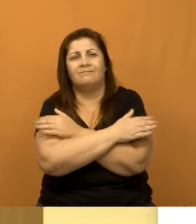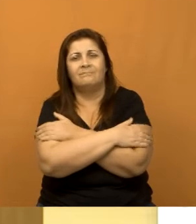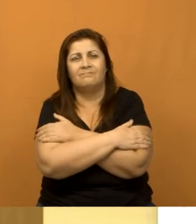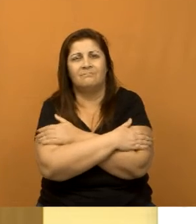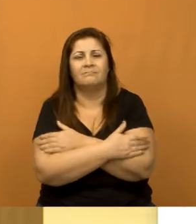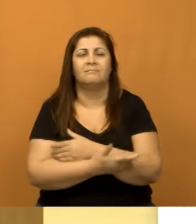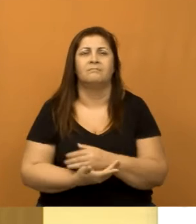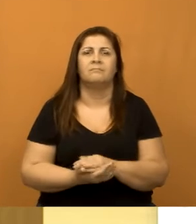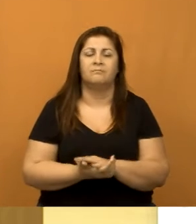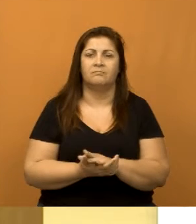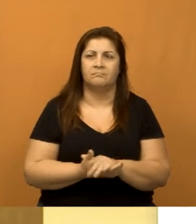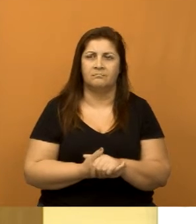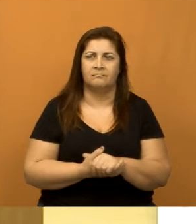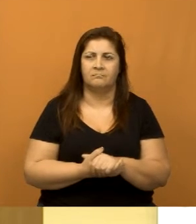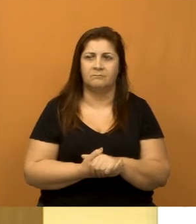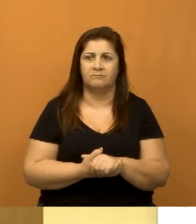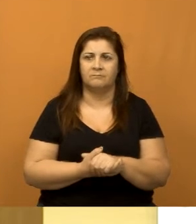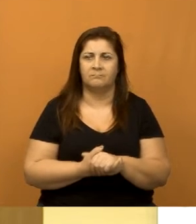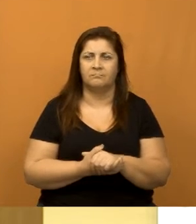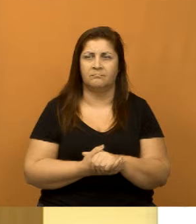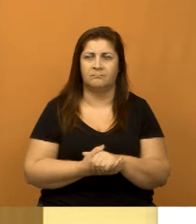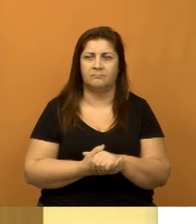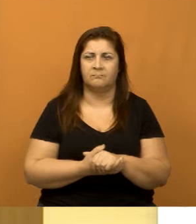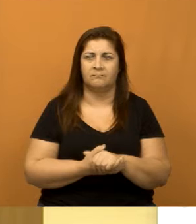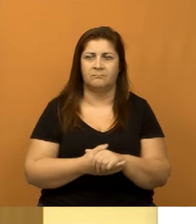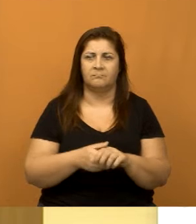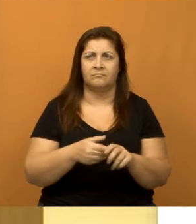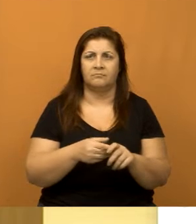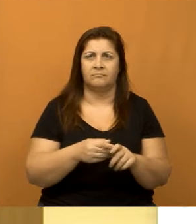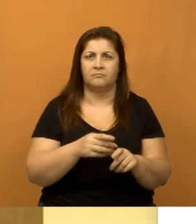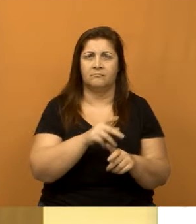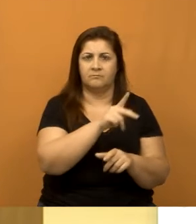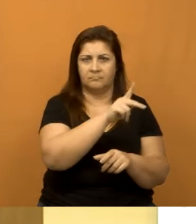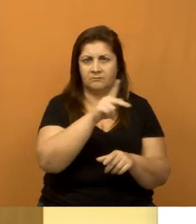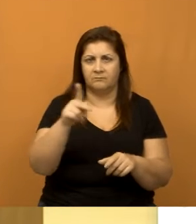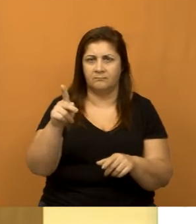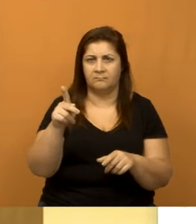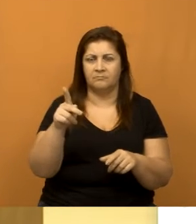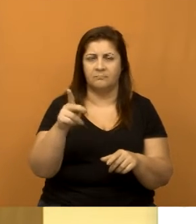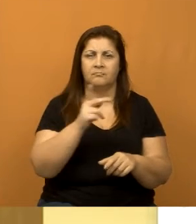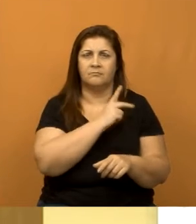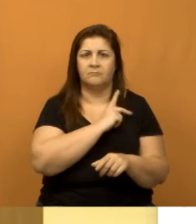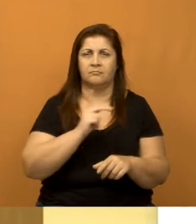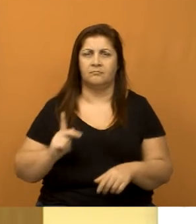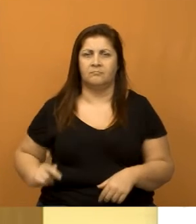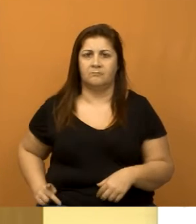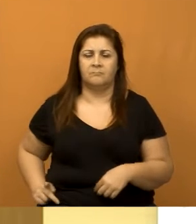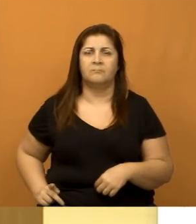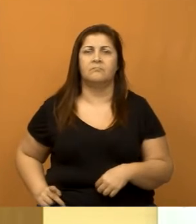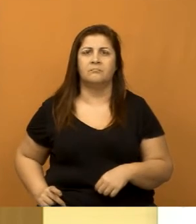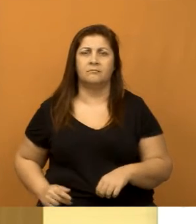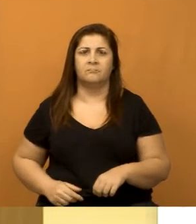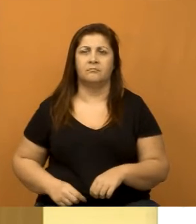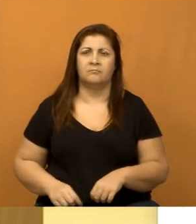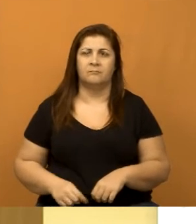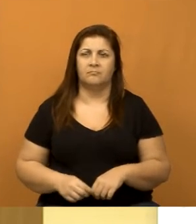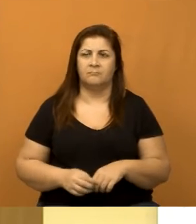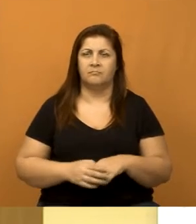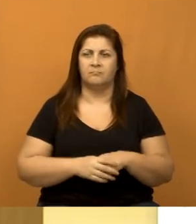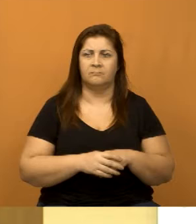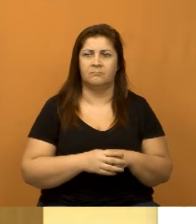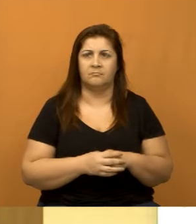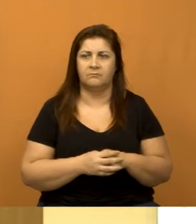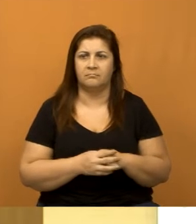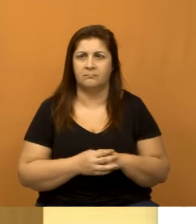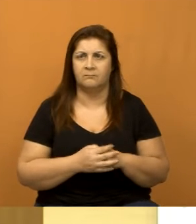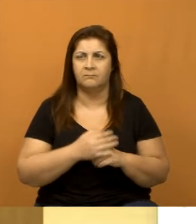milhões de pessoas. O presidente em exercício, o presidente que chegou lá sem as